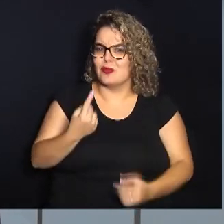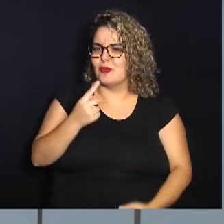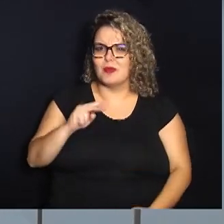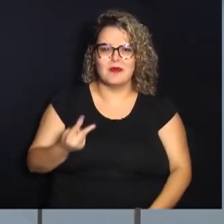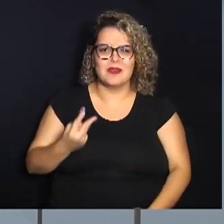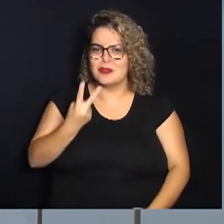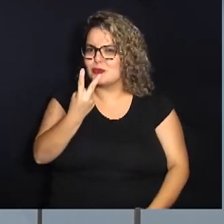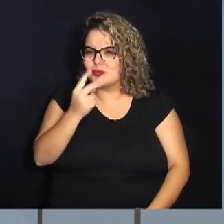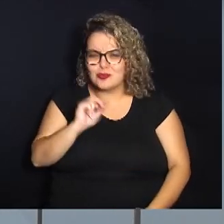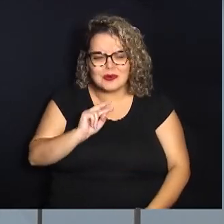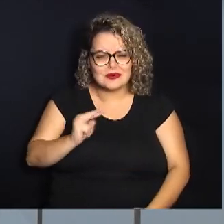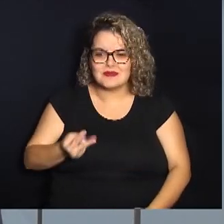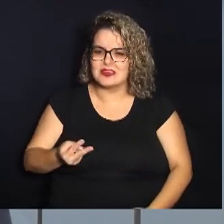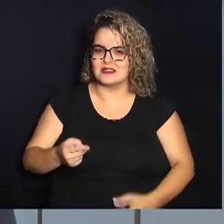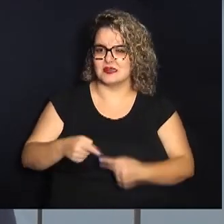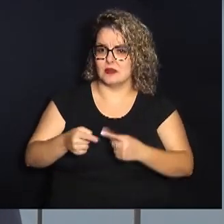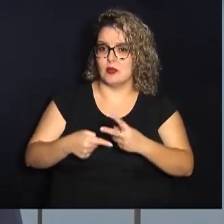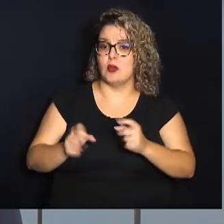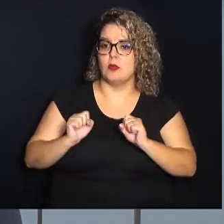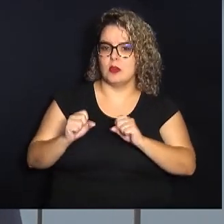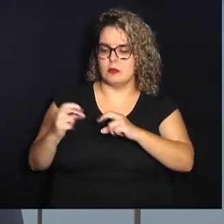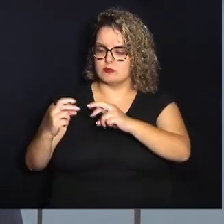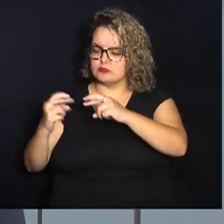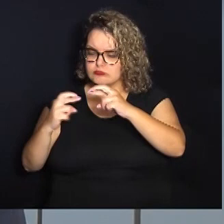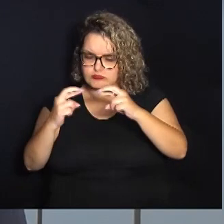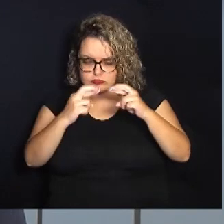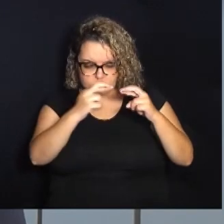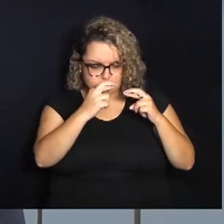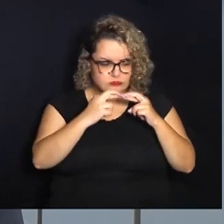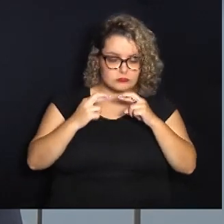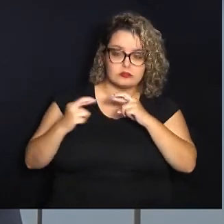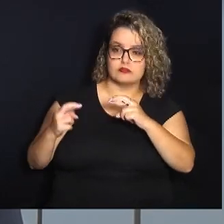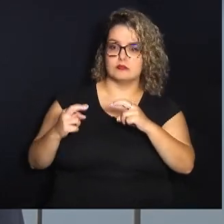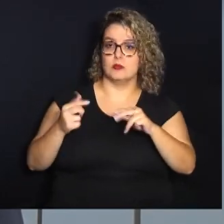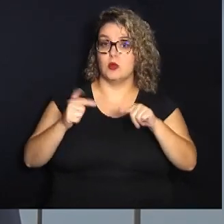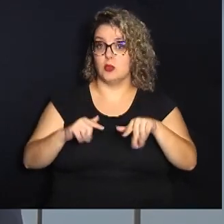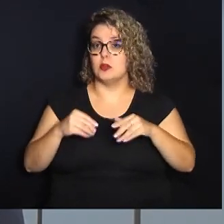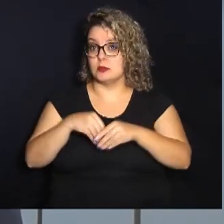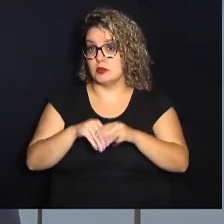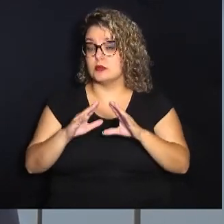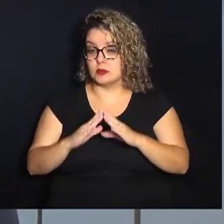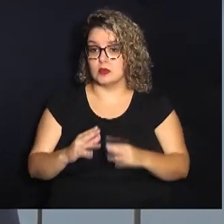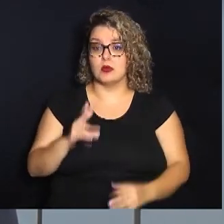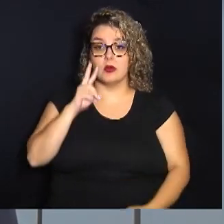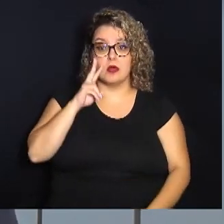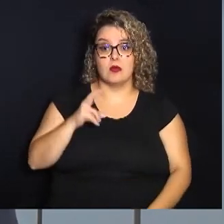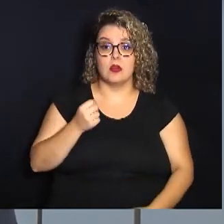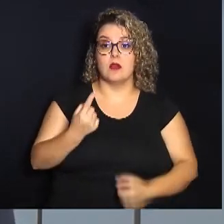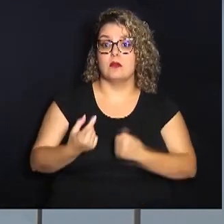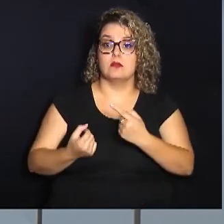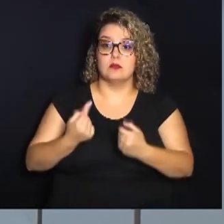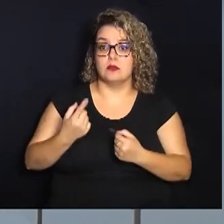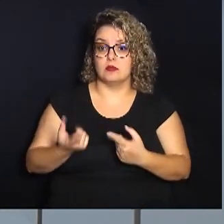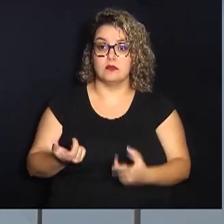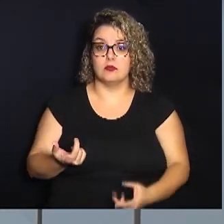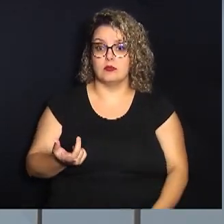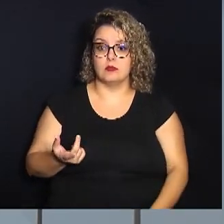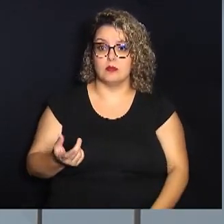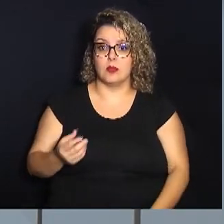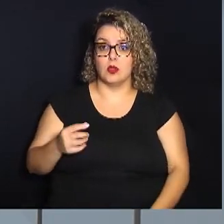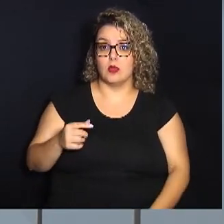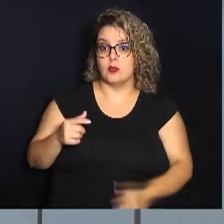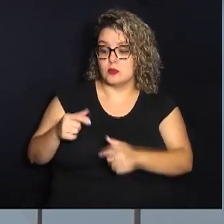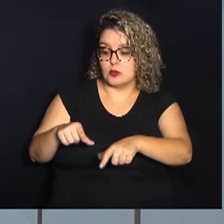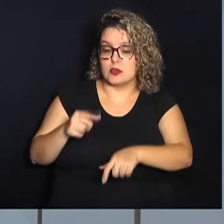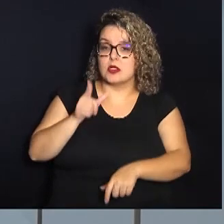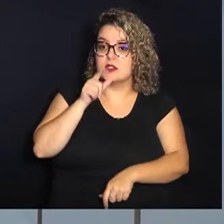duas por semana, se a gente puder fazer aquela checagem no nosso ambiente domiciliar, ver se tem algum ponto de água